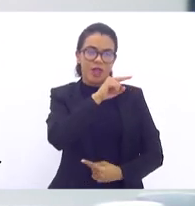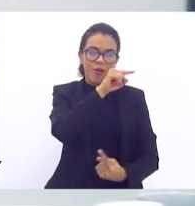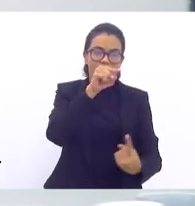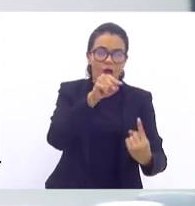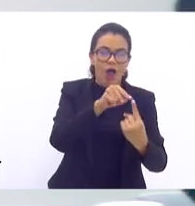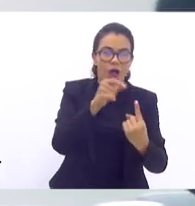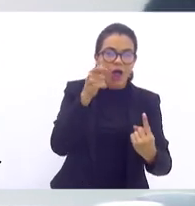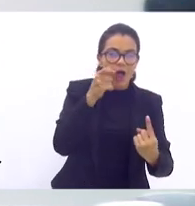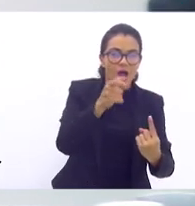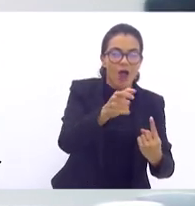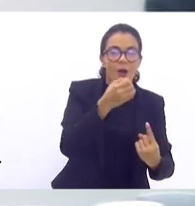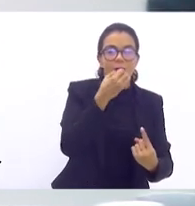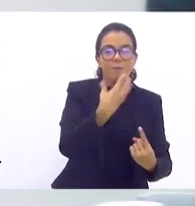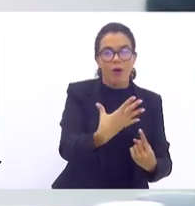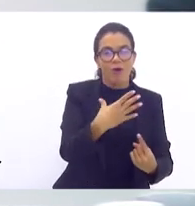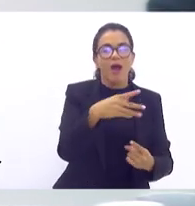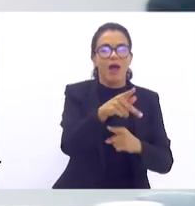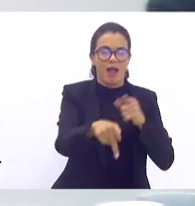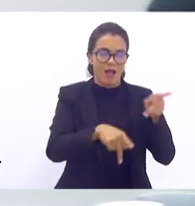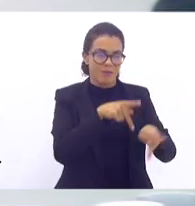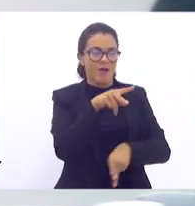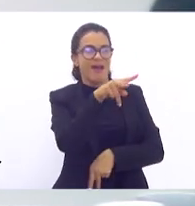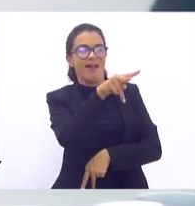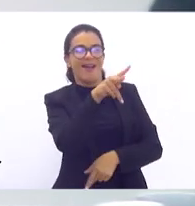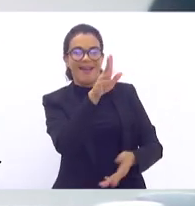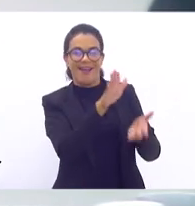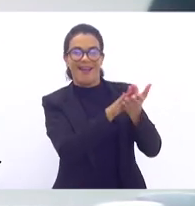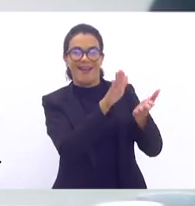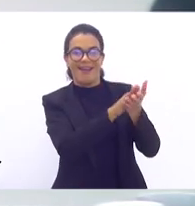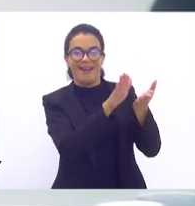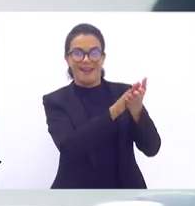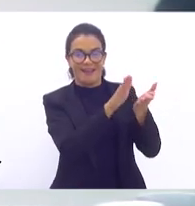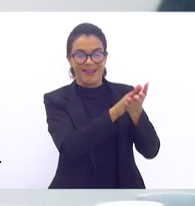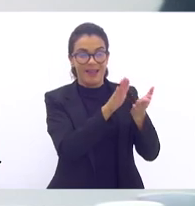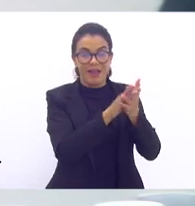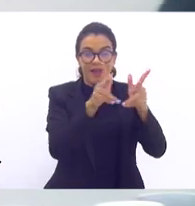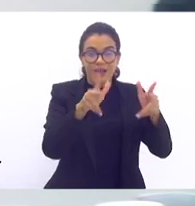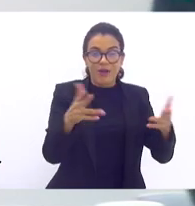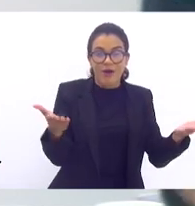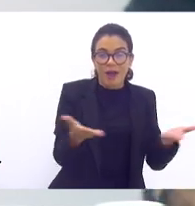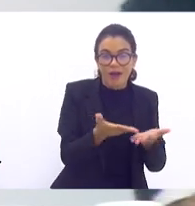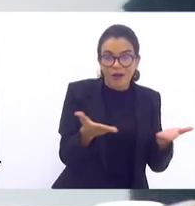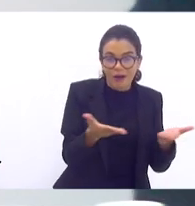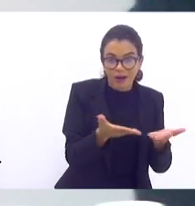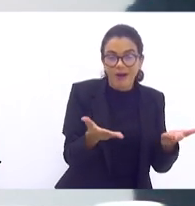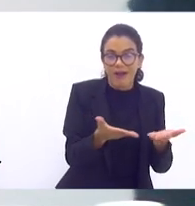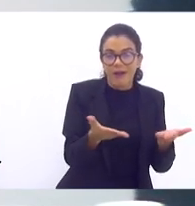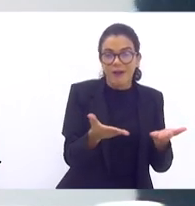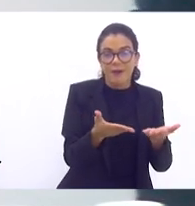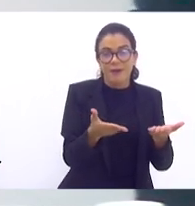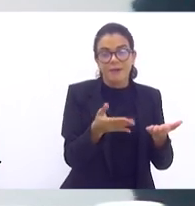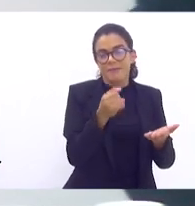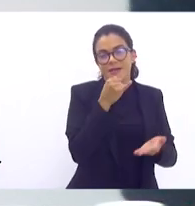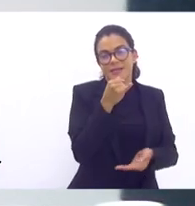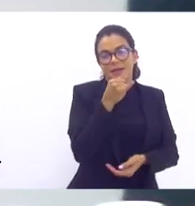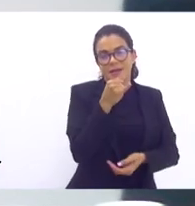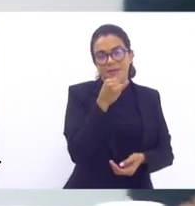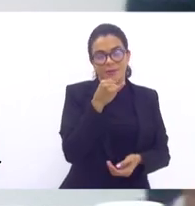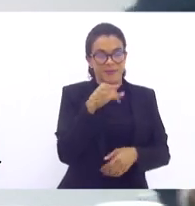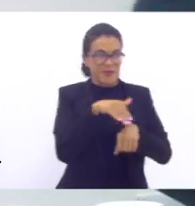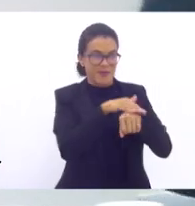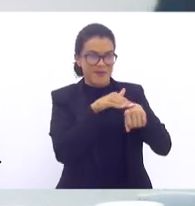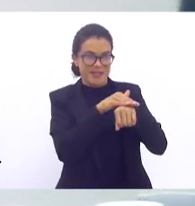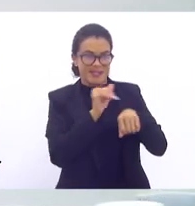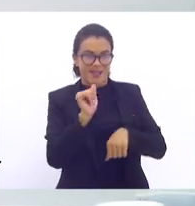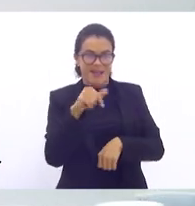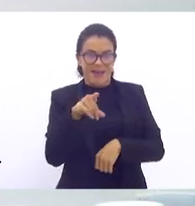a população reconhece isso né como aconteceu tá acontecendo agora para repetir né o falando com o